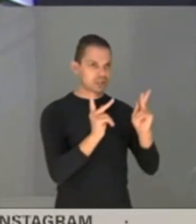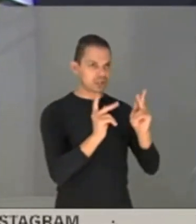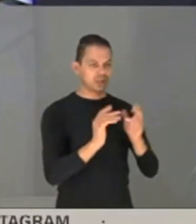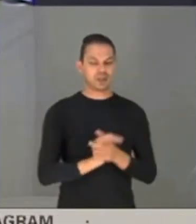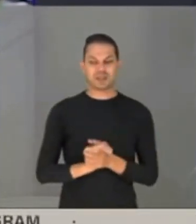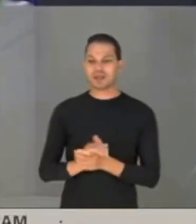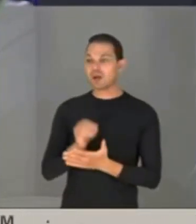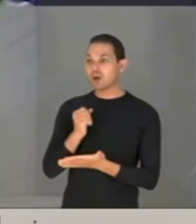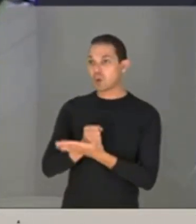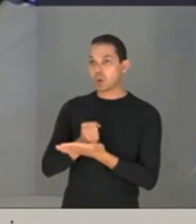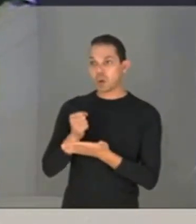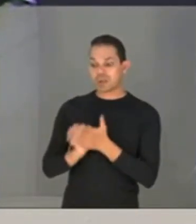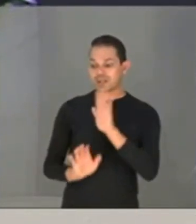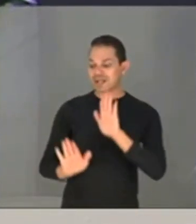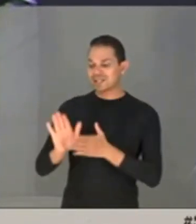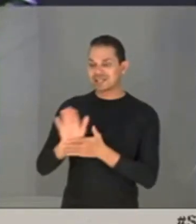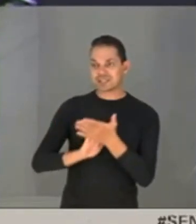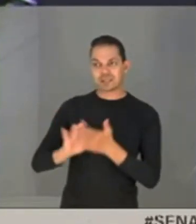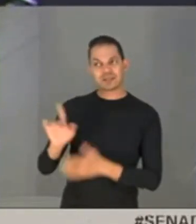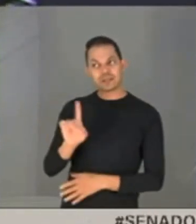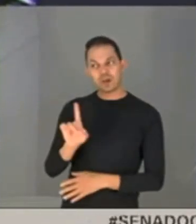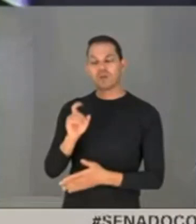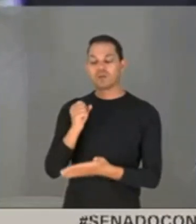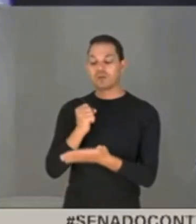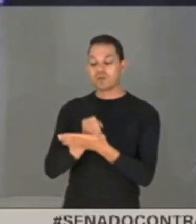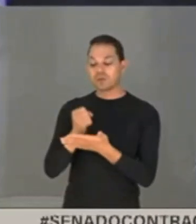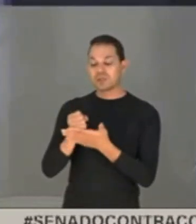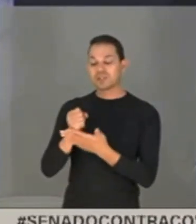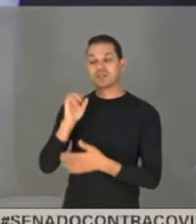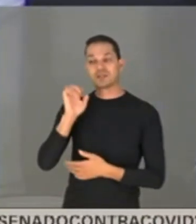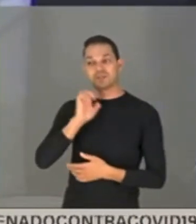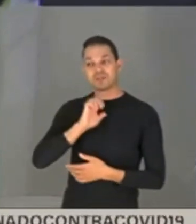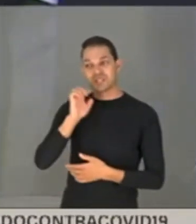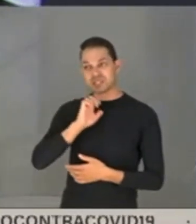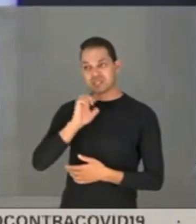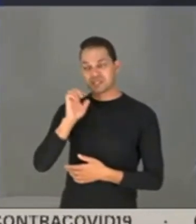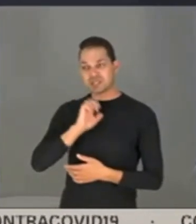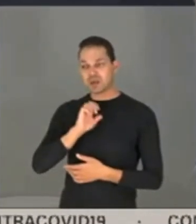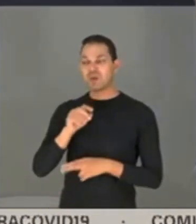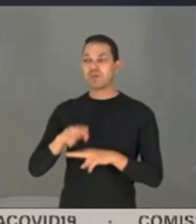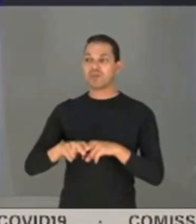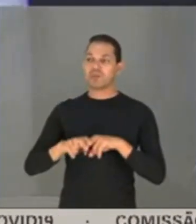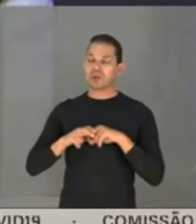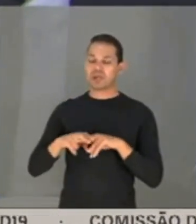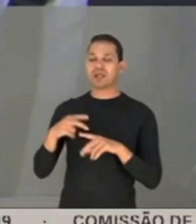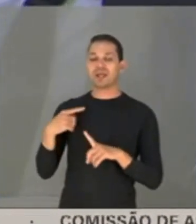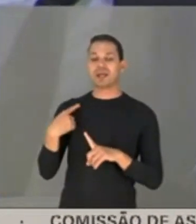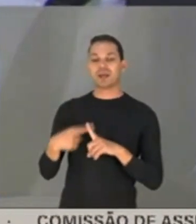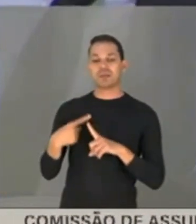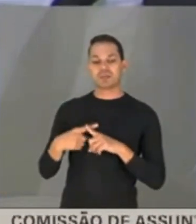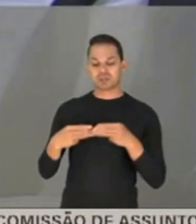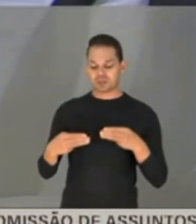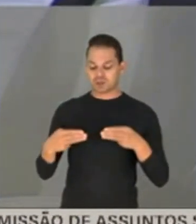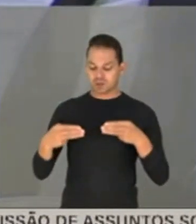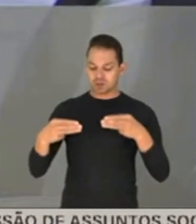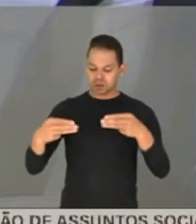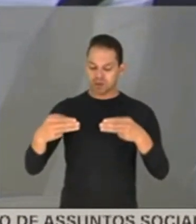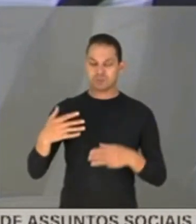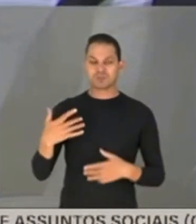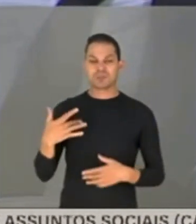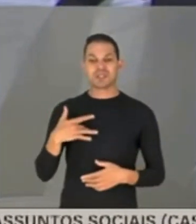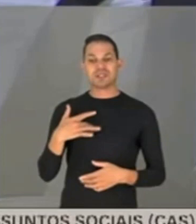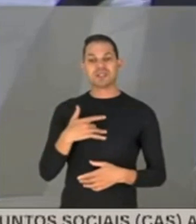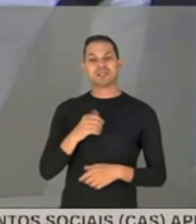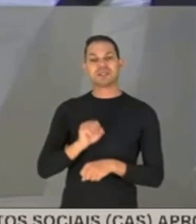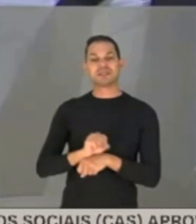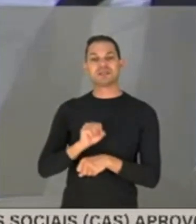foram contratos sem licitação, foram contratações emergenciais, devido à necessidade do Ministério esperar uma decisão